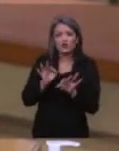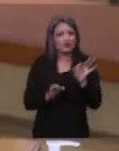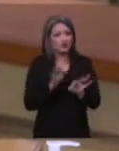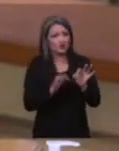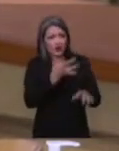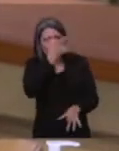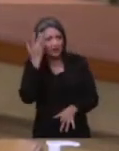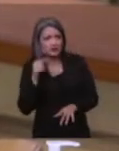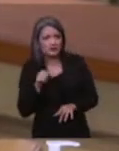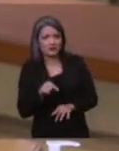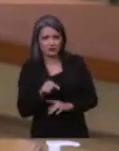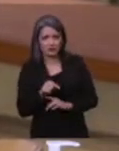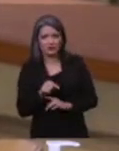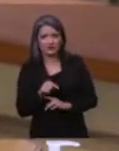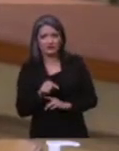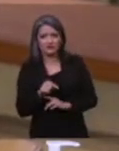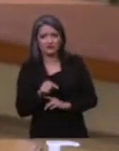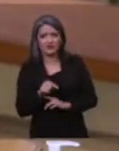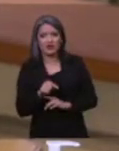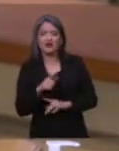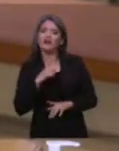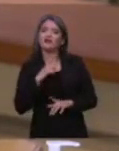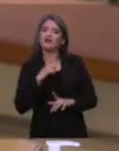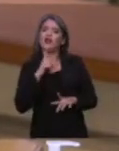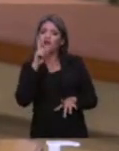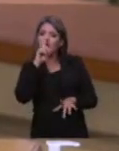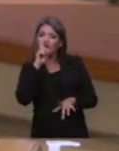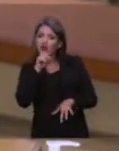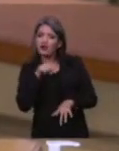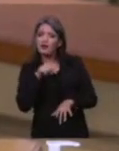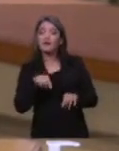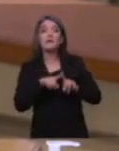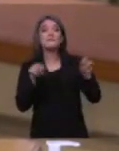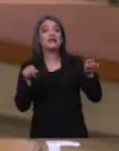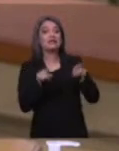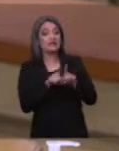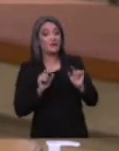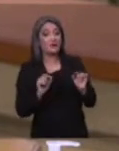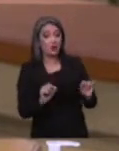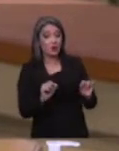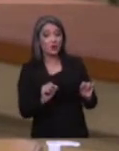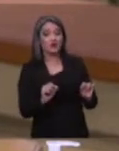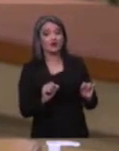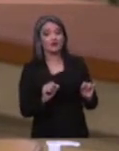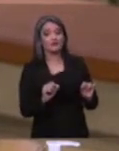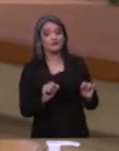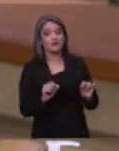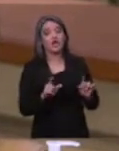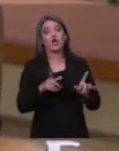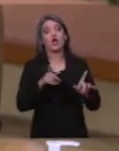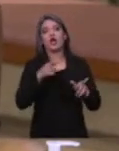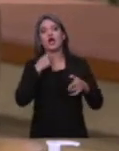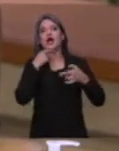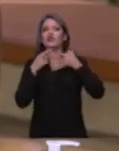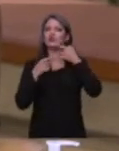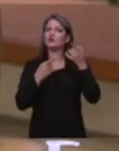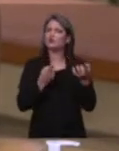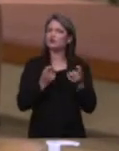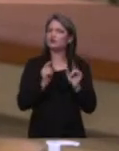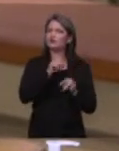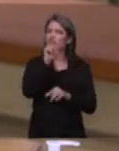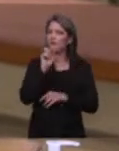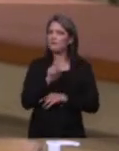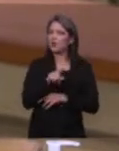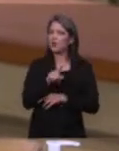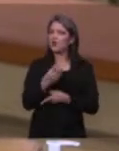na Polícia Militar do Distrito Federal. Mas também há dúvida razoável sobre como é